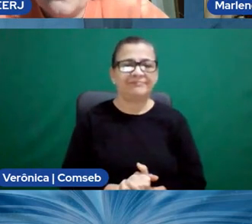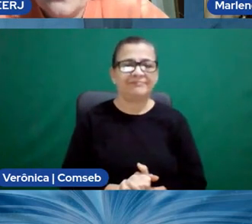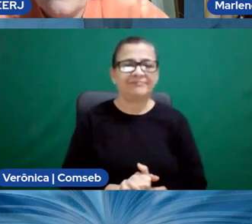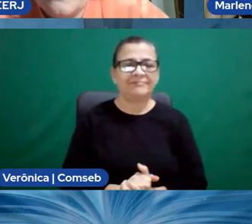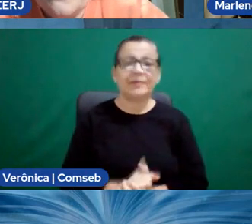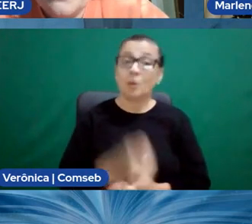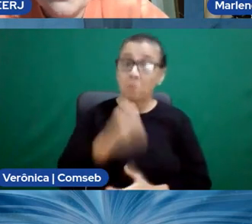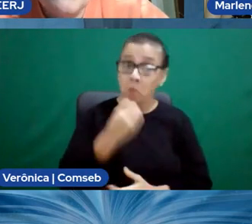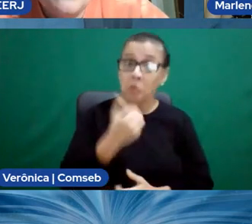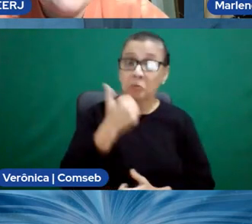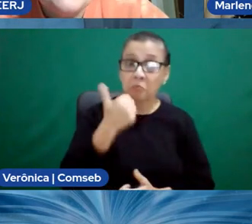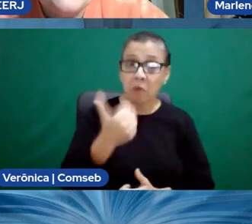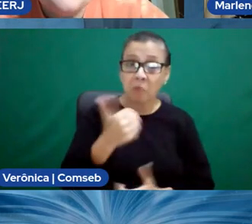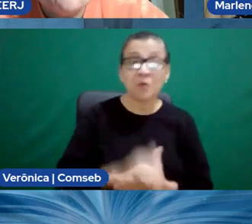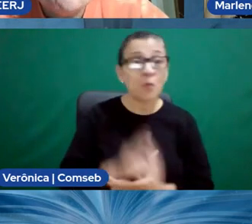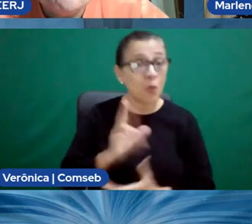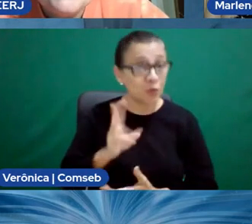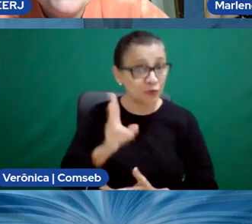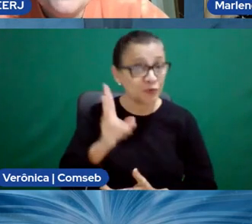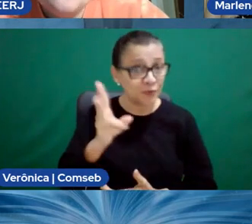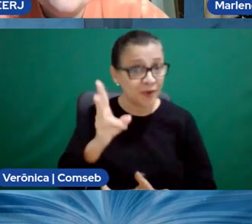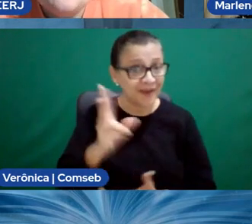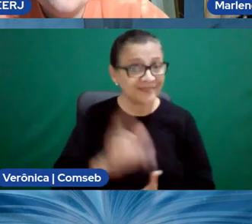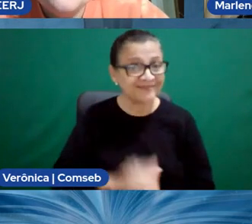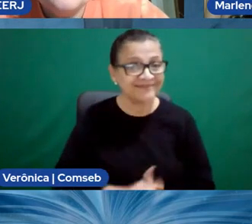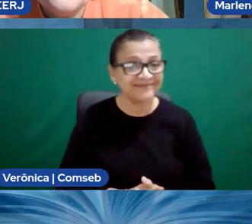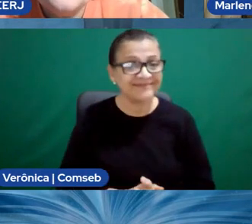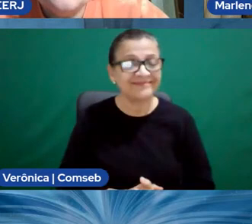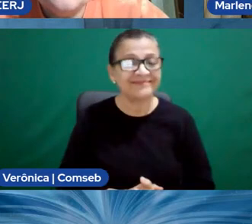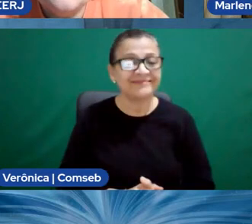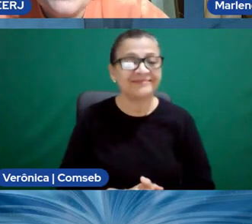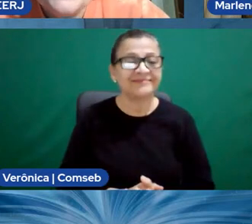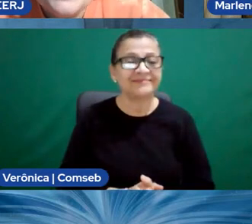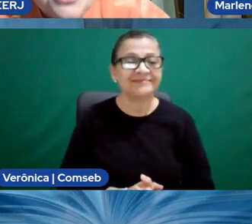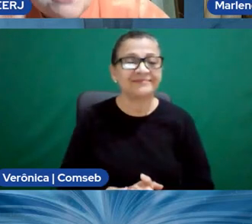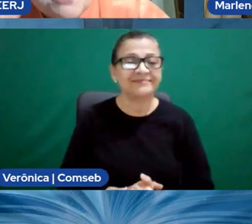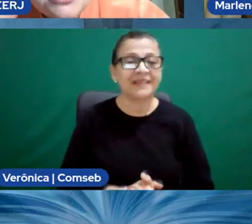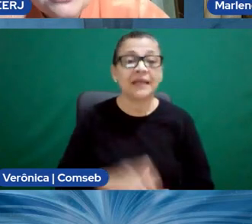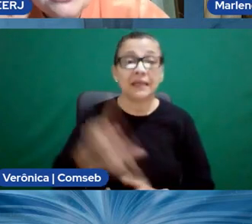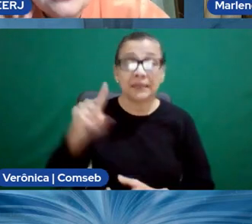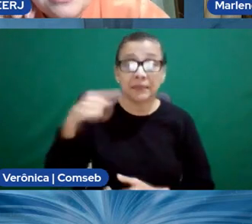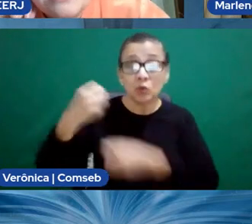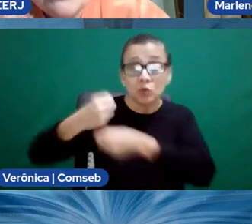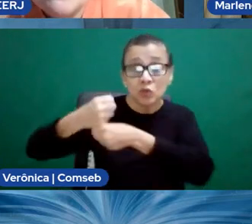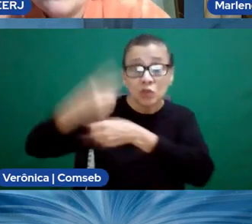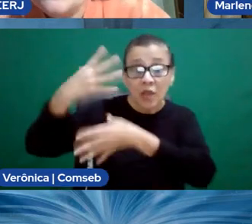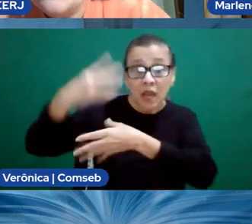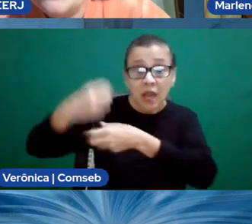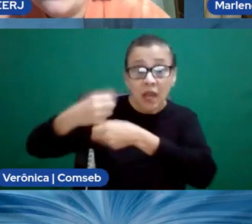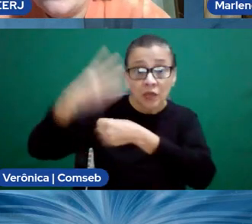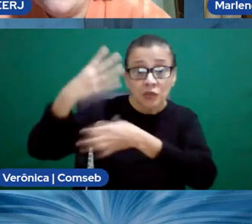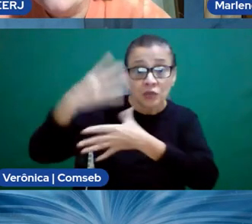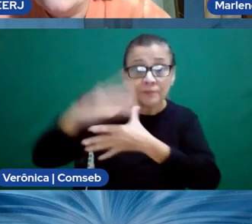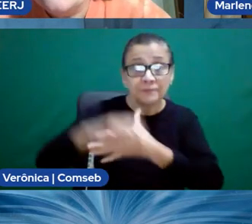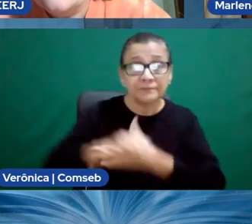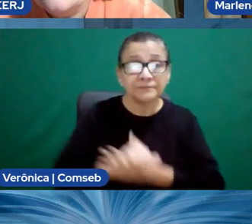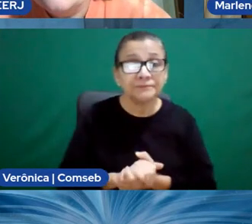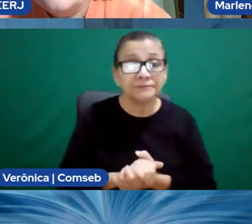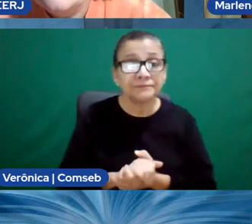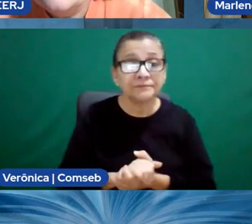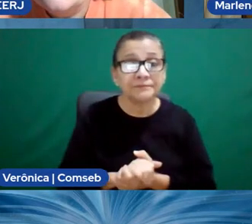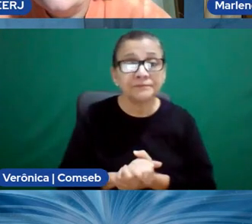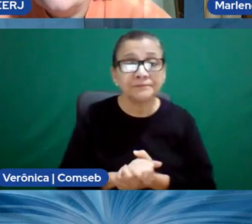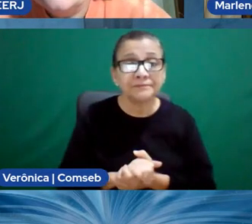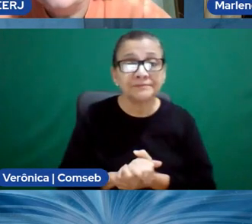Muito bom. Vamos continuar aqui, então, e depois o chat a gente pode dar continuidade,